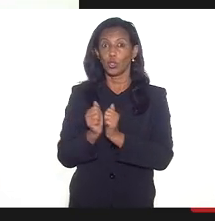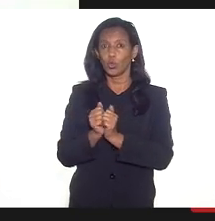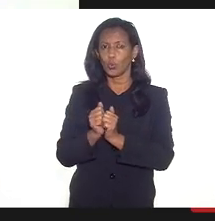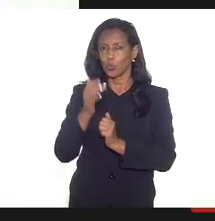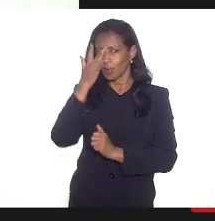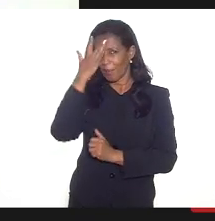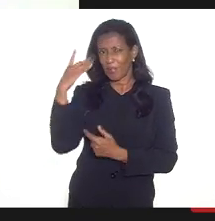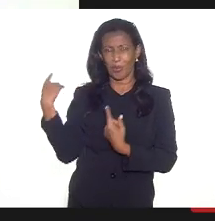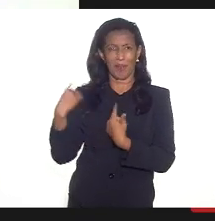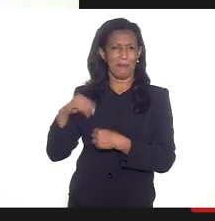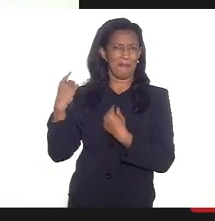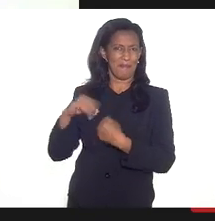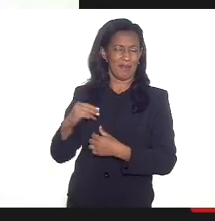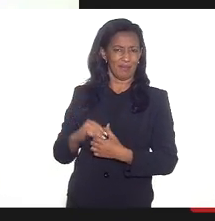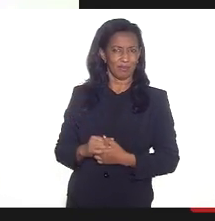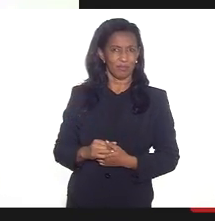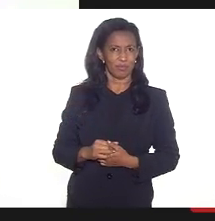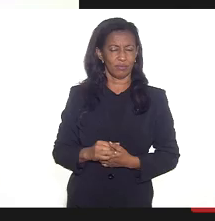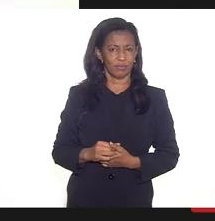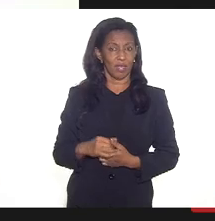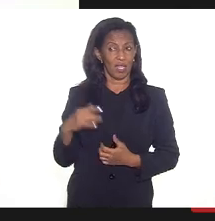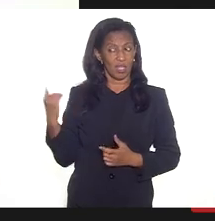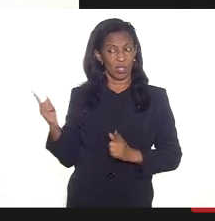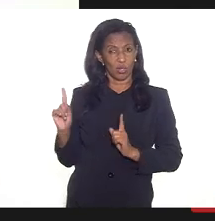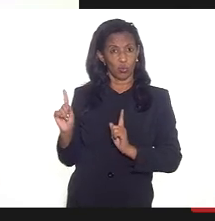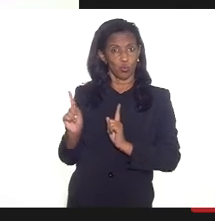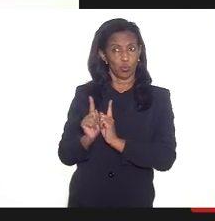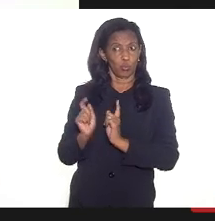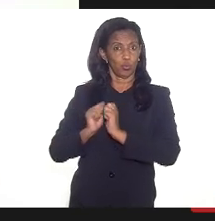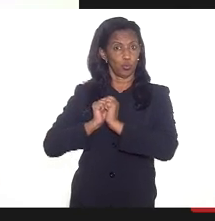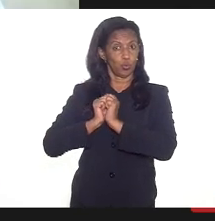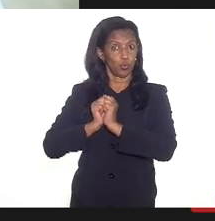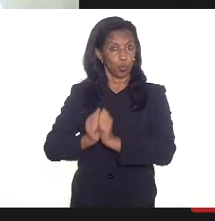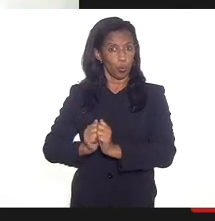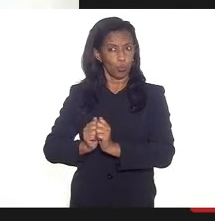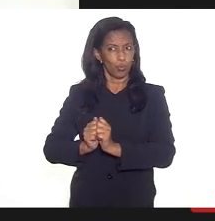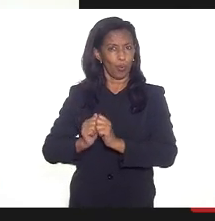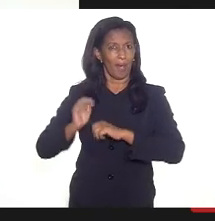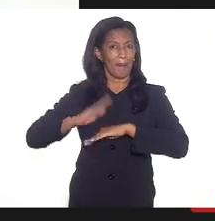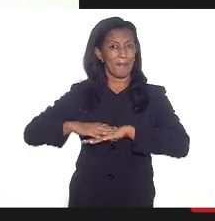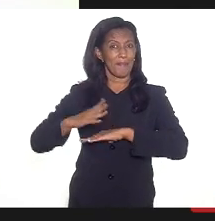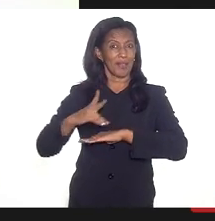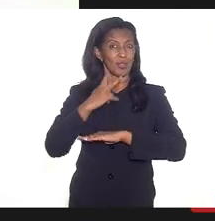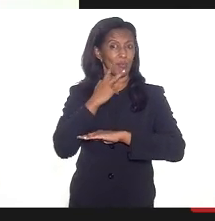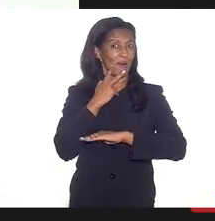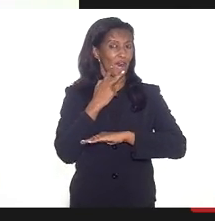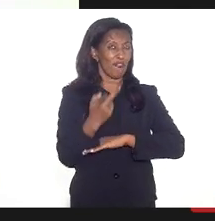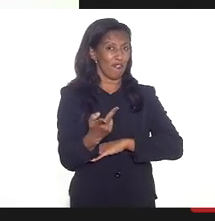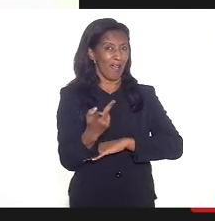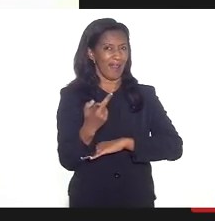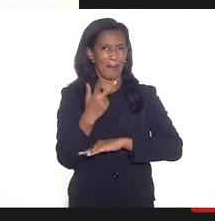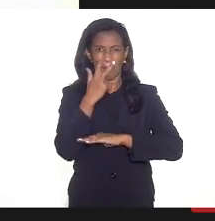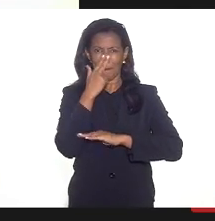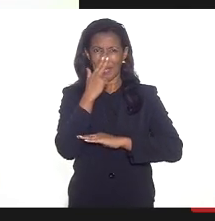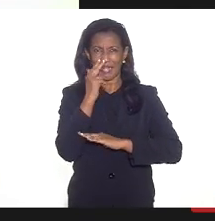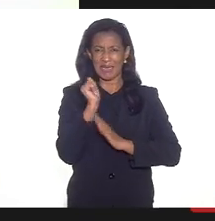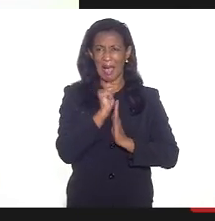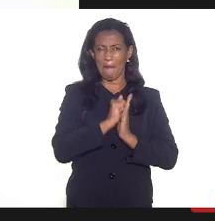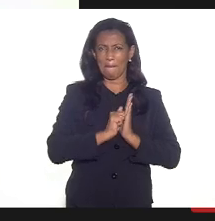agressor. E esse acompanhamento do agressor é mais uma forma de apagamento dessa